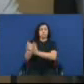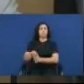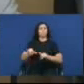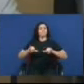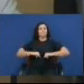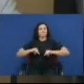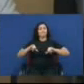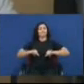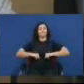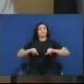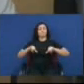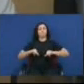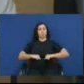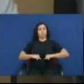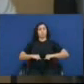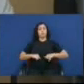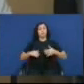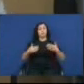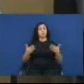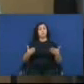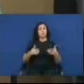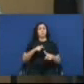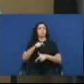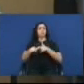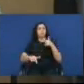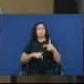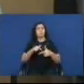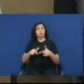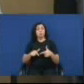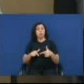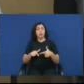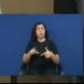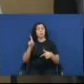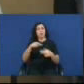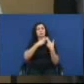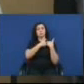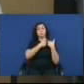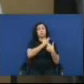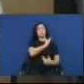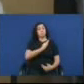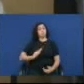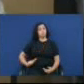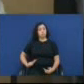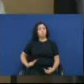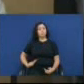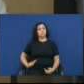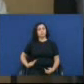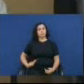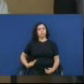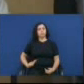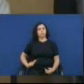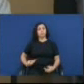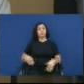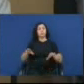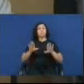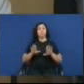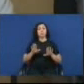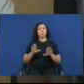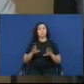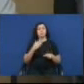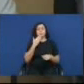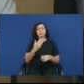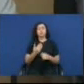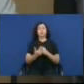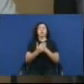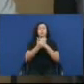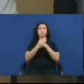tá? Então, eu acho que o serviço que a gente faz era para o poder público estar fazendo também. E a gente está pedindo ajuda